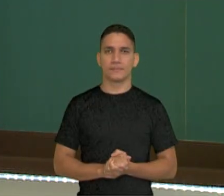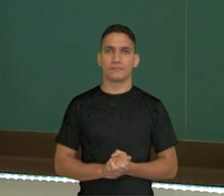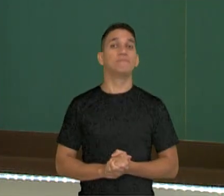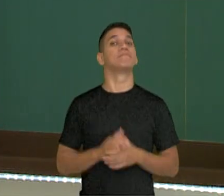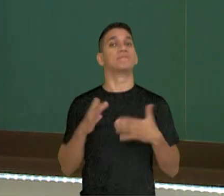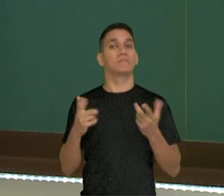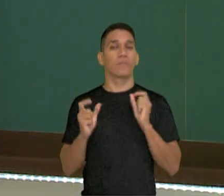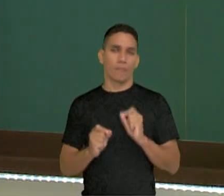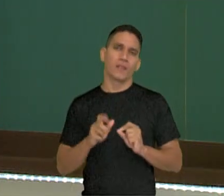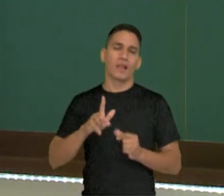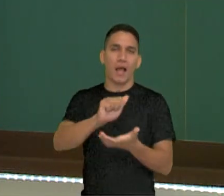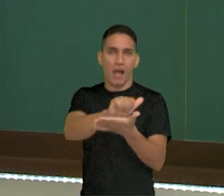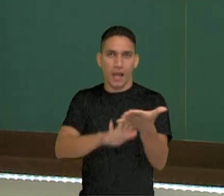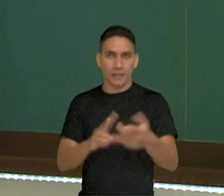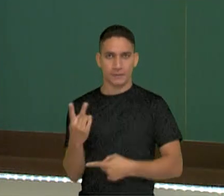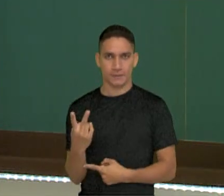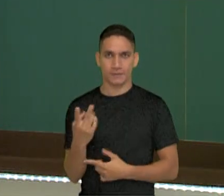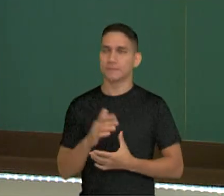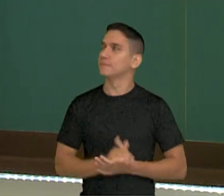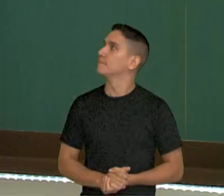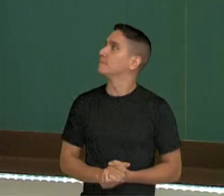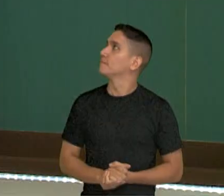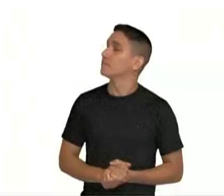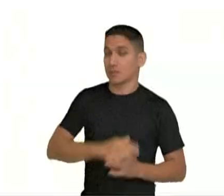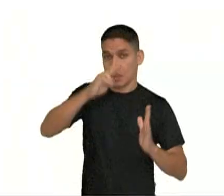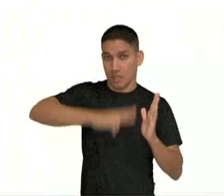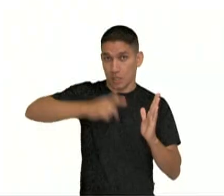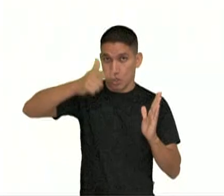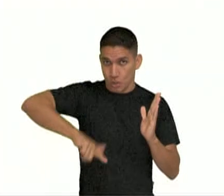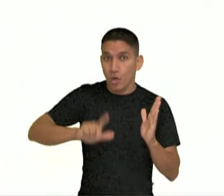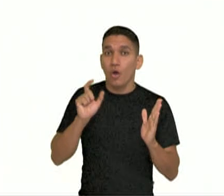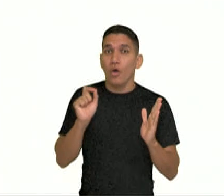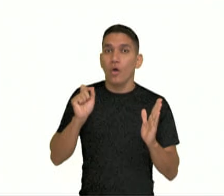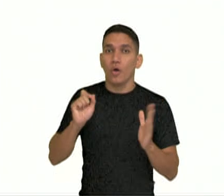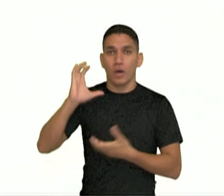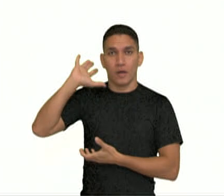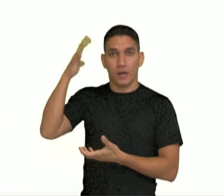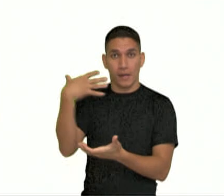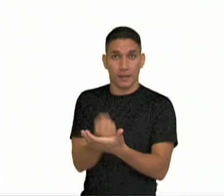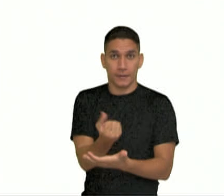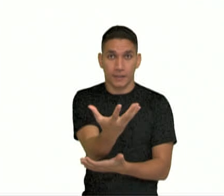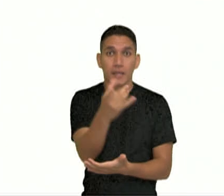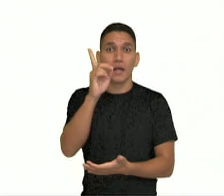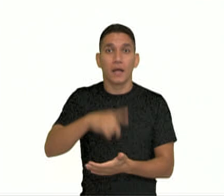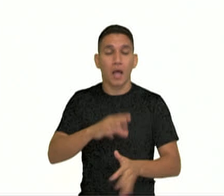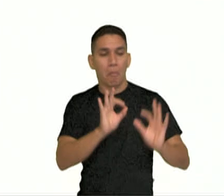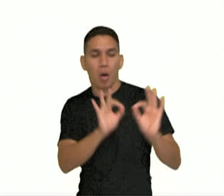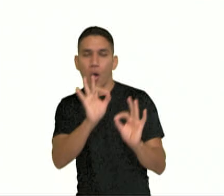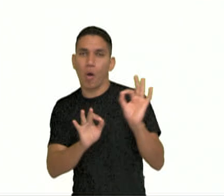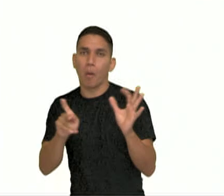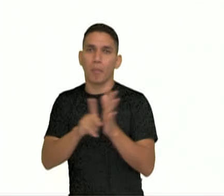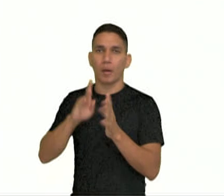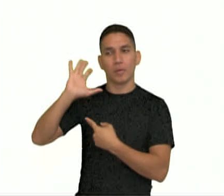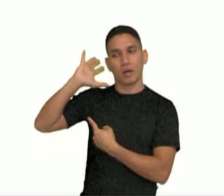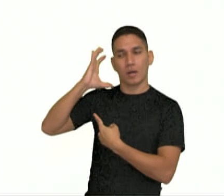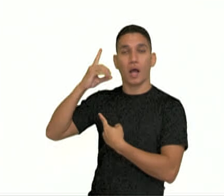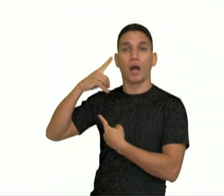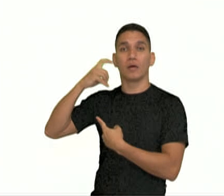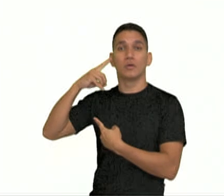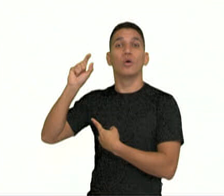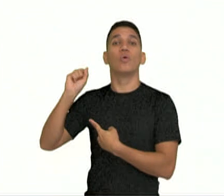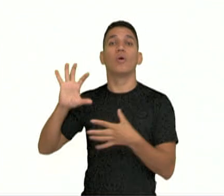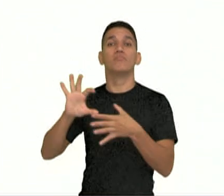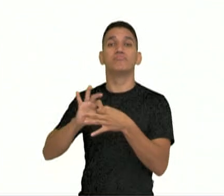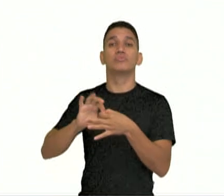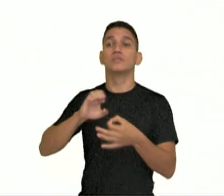Então, vamos de atividade 2. Releia. Os podcasts são programas de áudio sob demanda